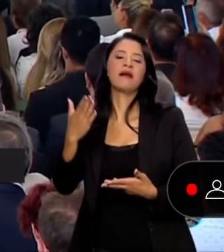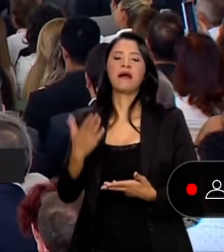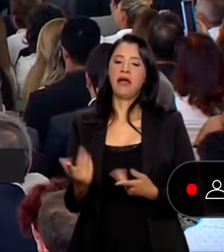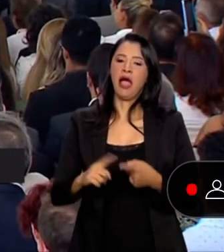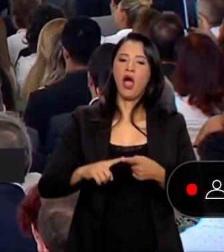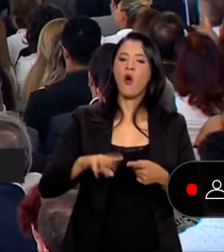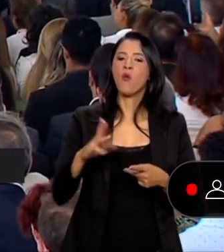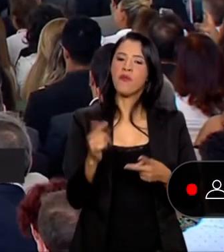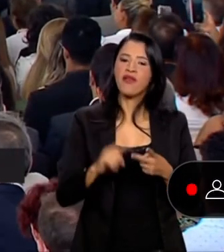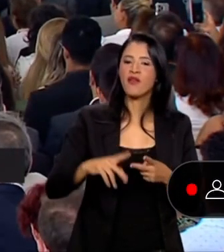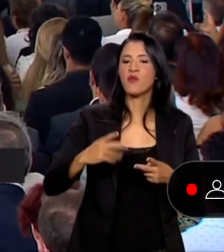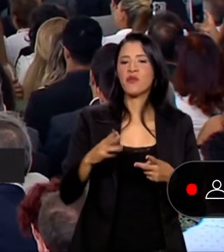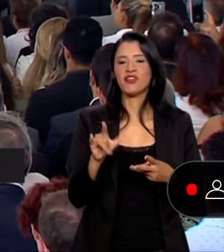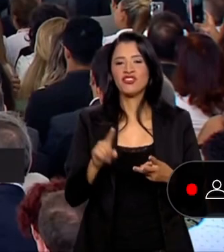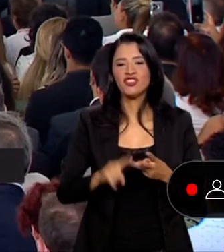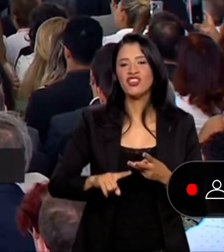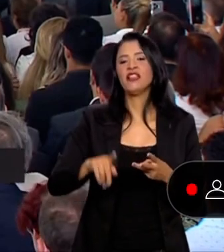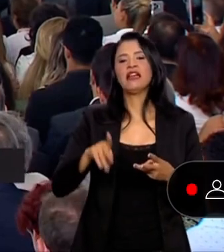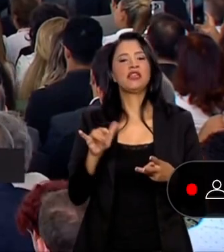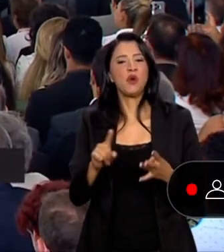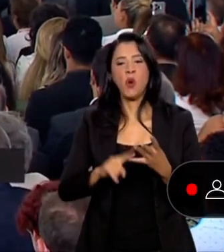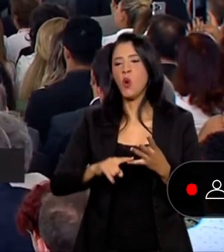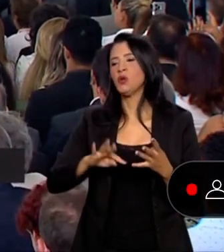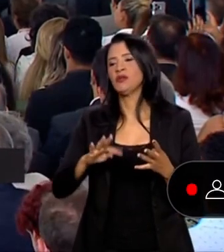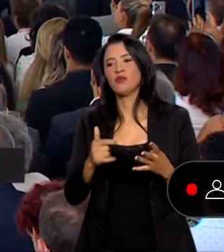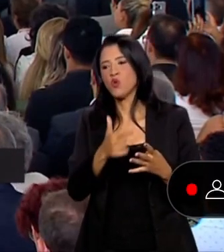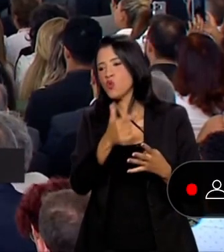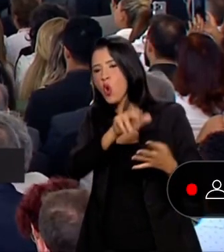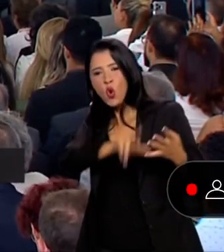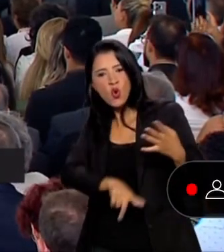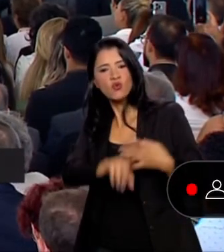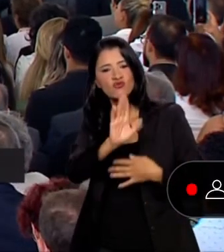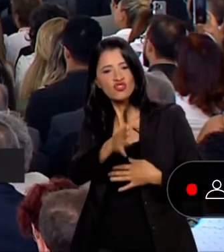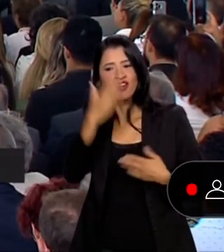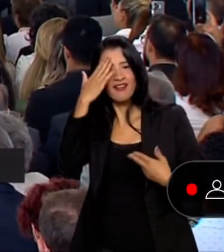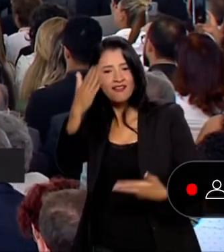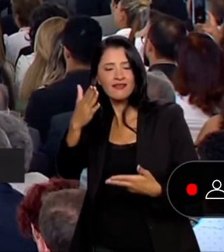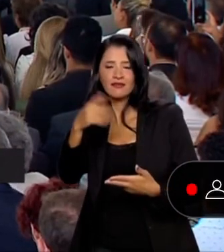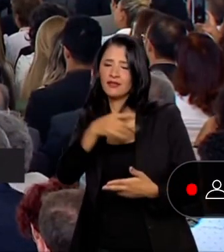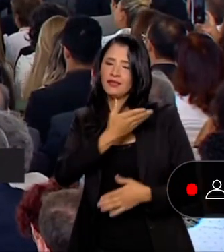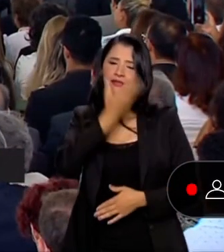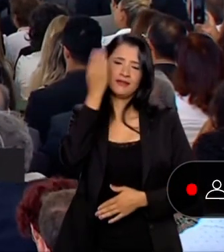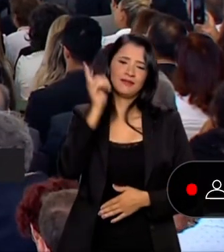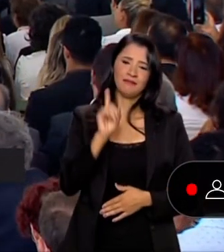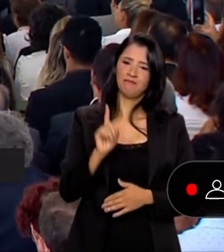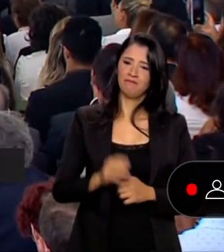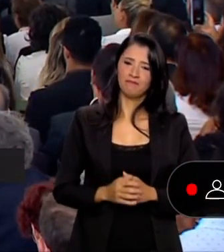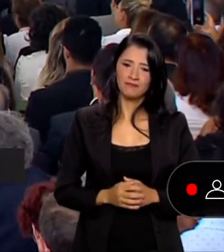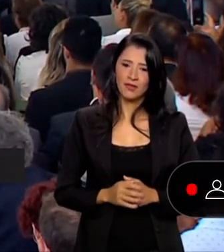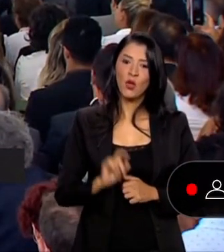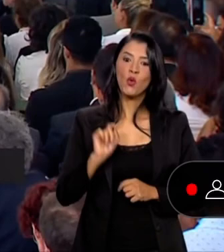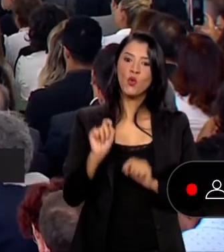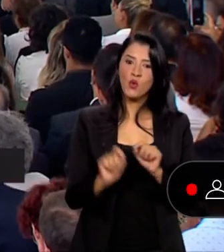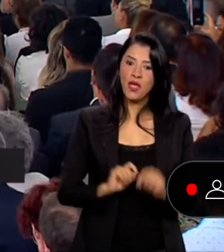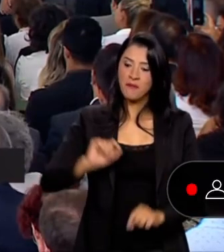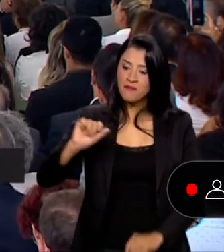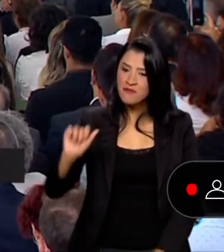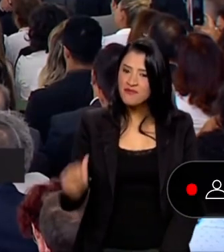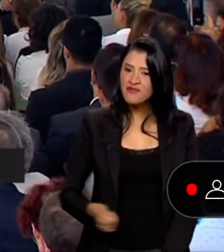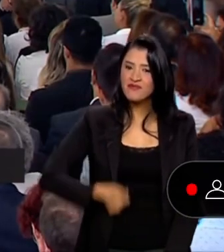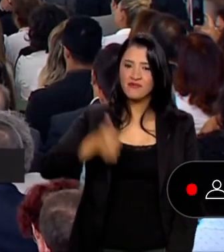ao Padilha, ao Chiori, ao Temporão e a tantos outros, essa gente não vai esquecer que a primeira